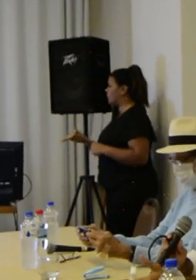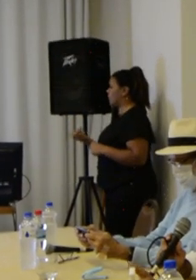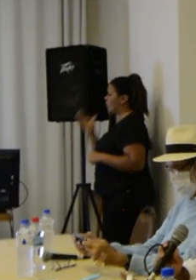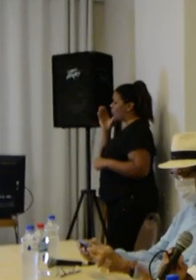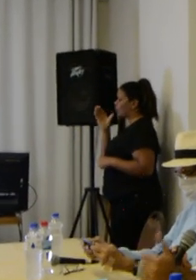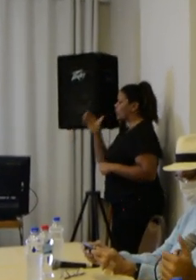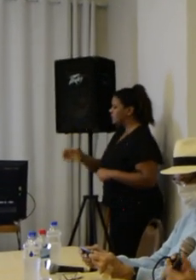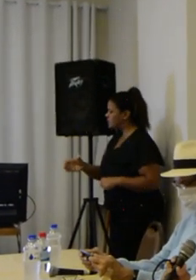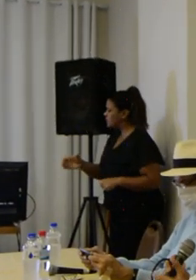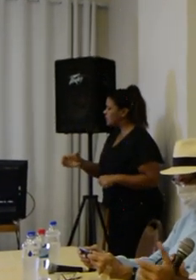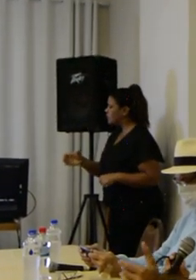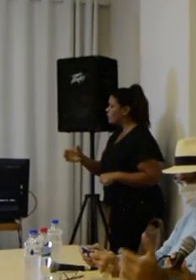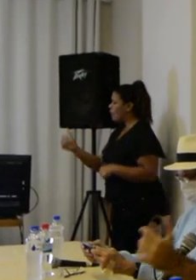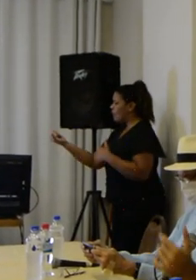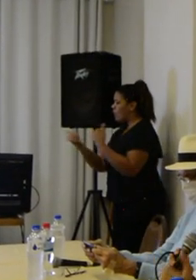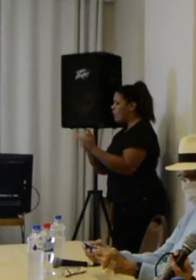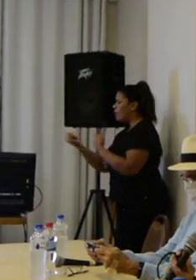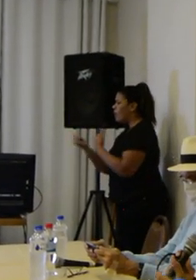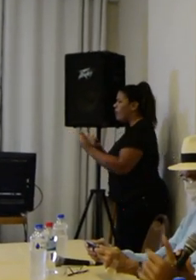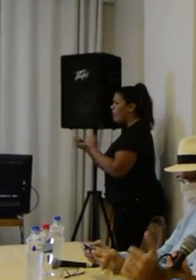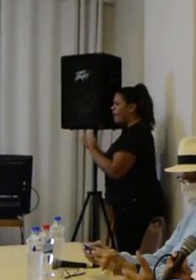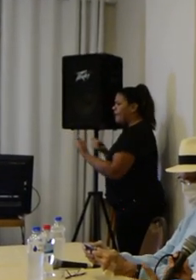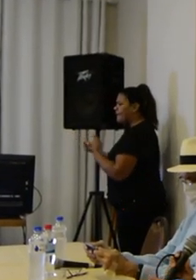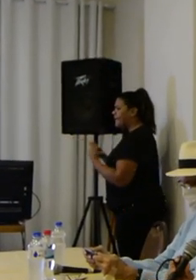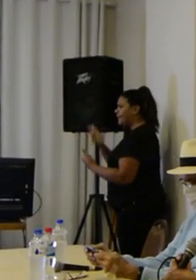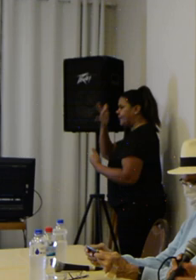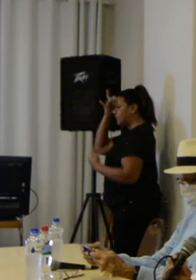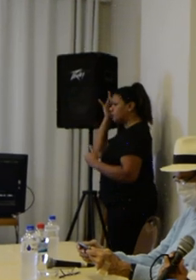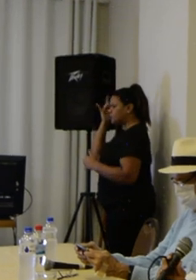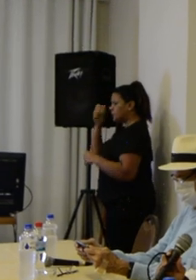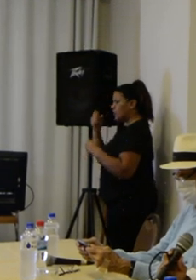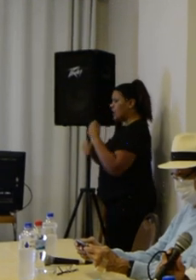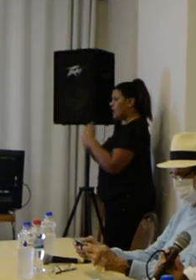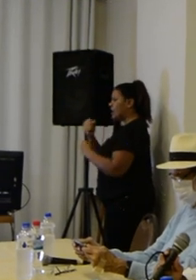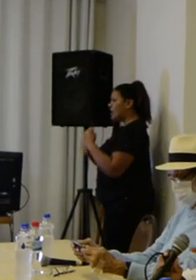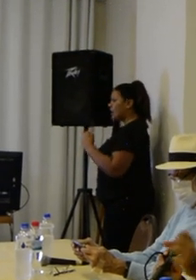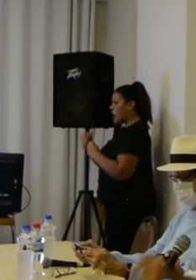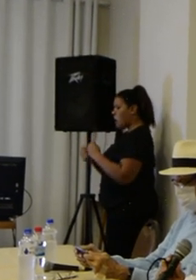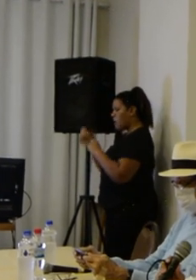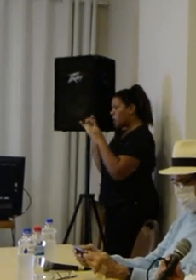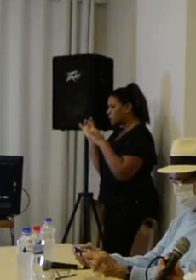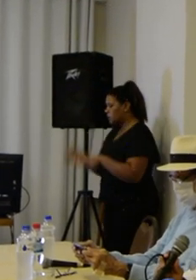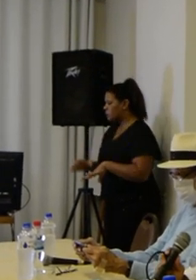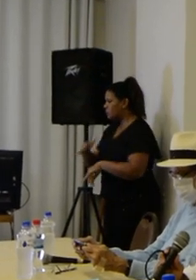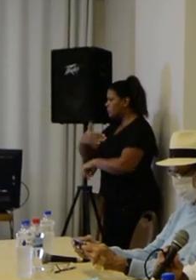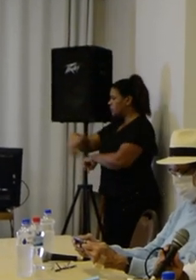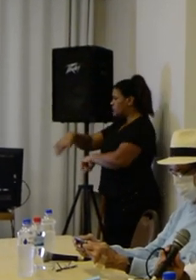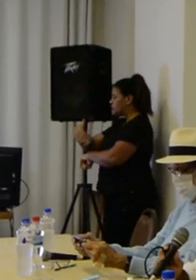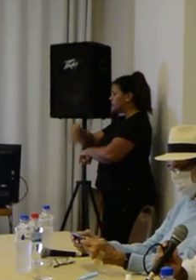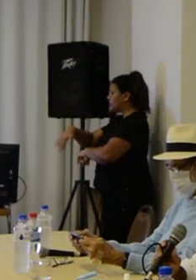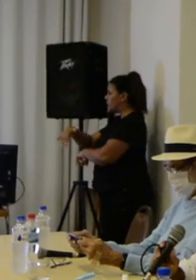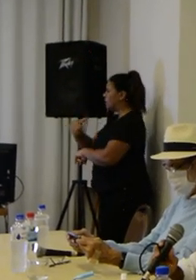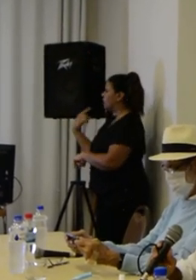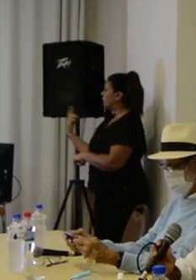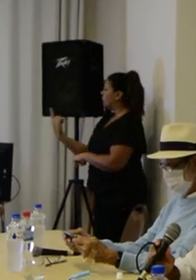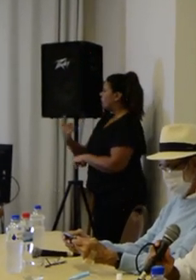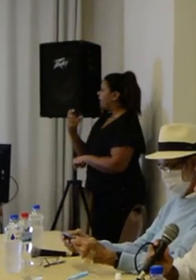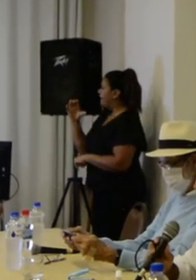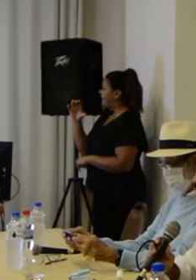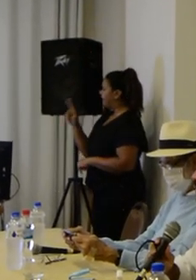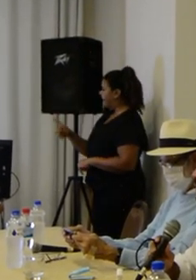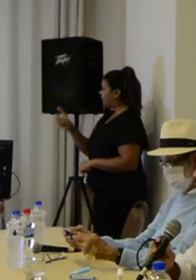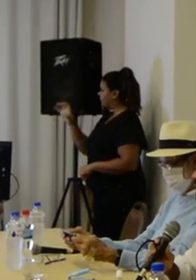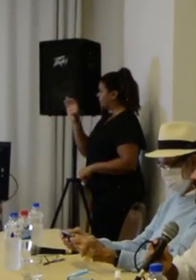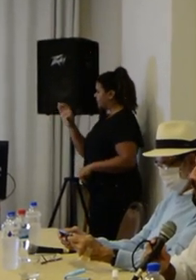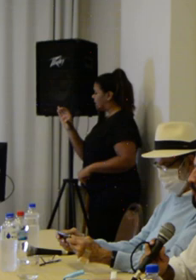a gente foi pegando essas denúncias de carros abandonados nos bairros, fomos passando para o PC, e